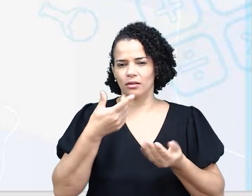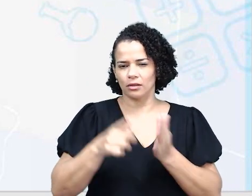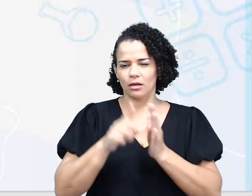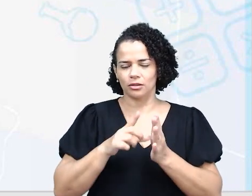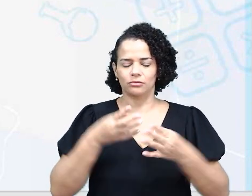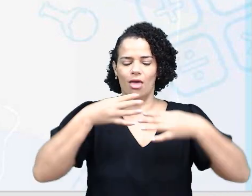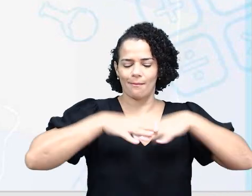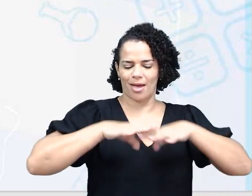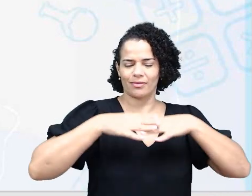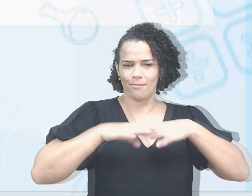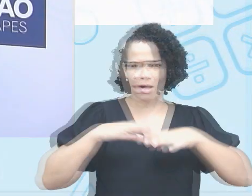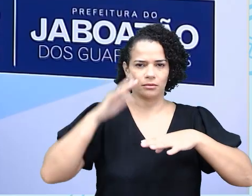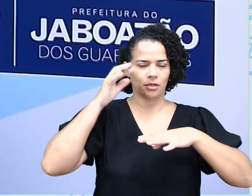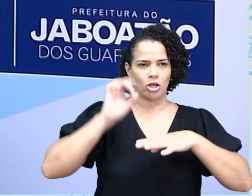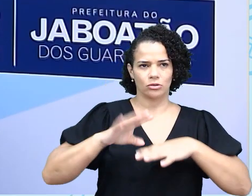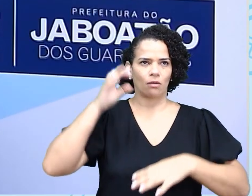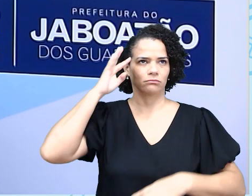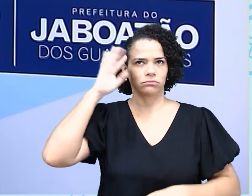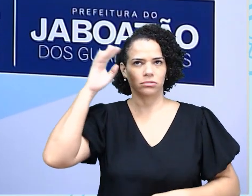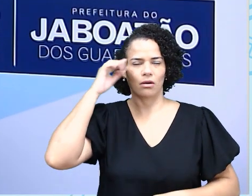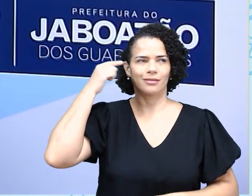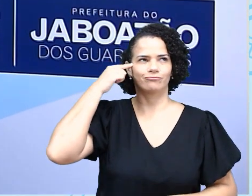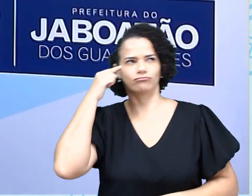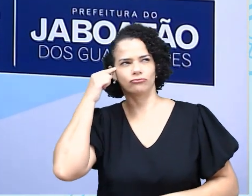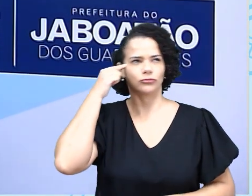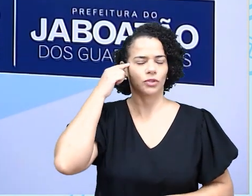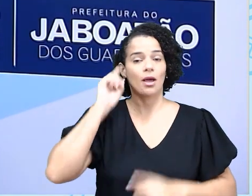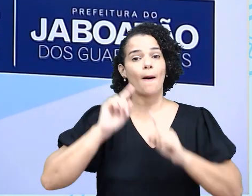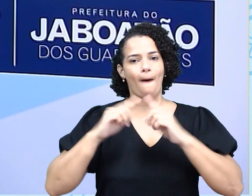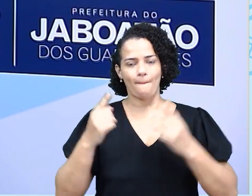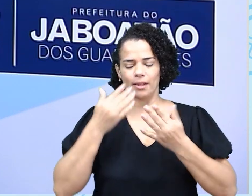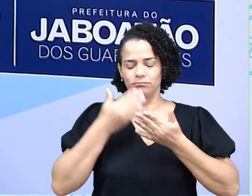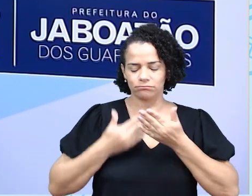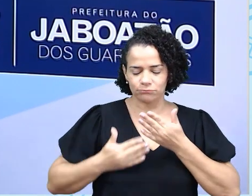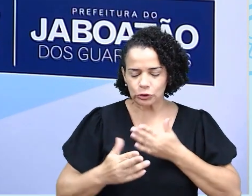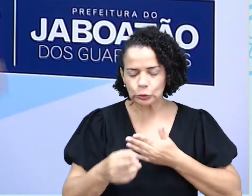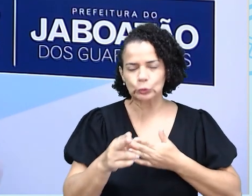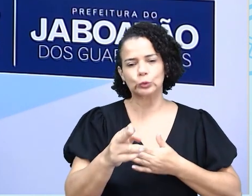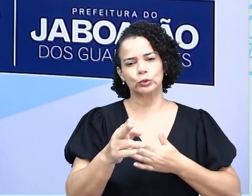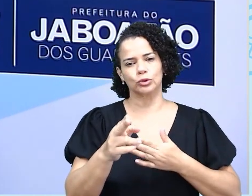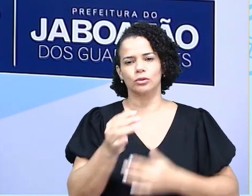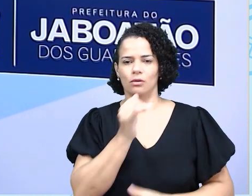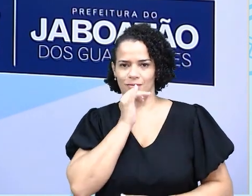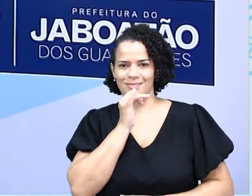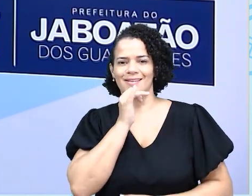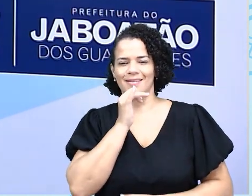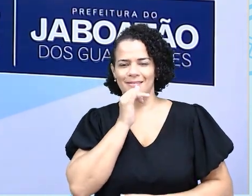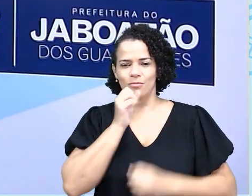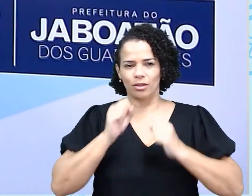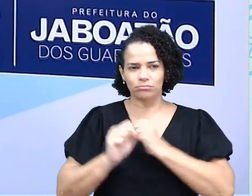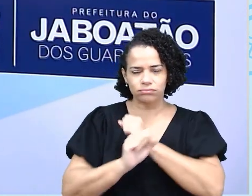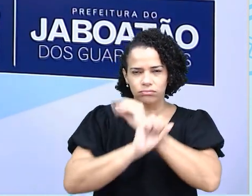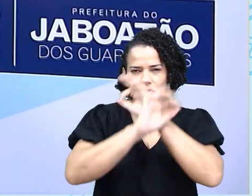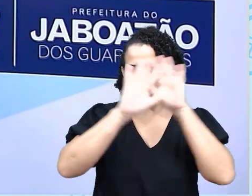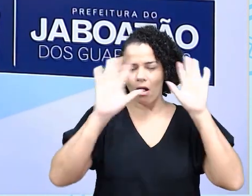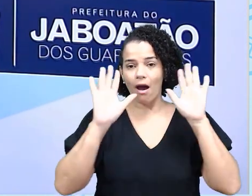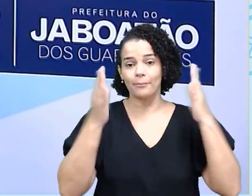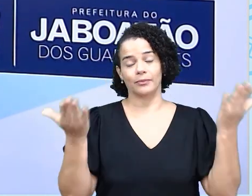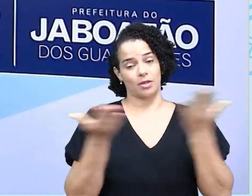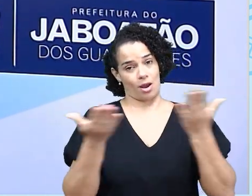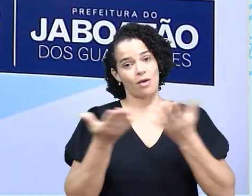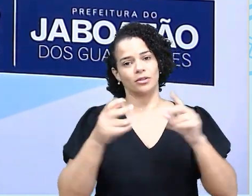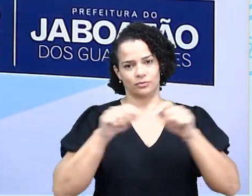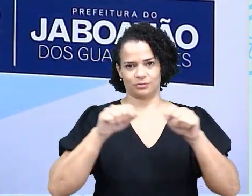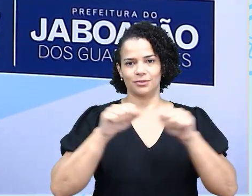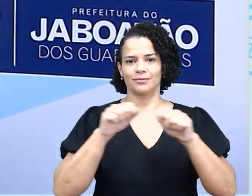teoria, às vezes as pessoas ficam meio em dúvida, né? Mas quando a gente parte para os exemplos, as coisas já começam a clarear. E é isso que a gente vai fazer agora, certo? A